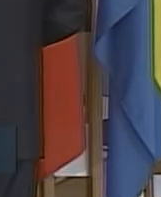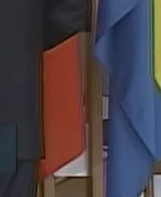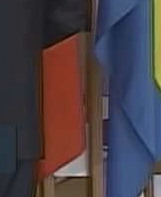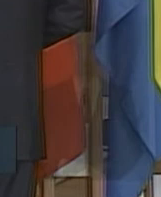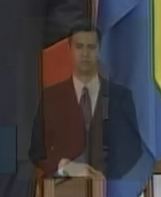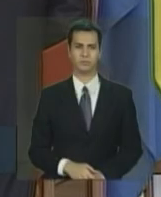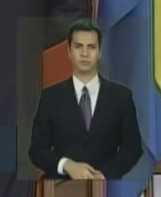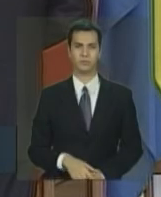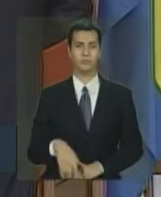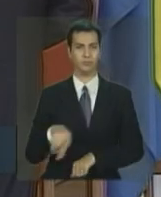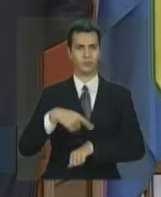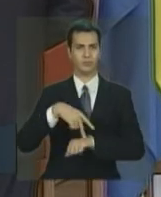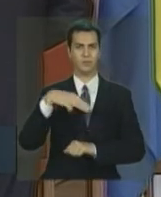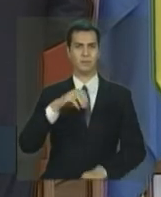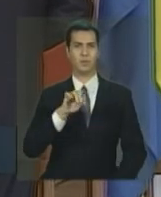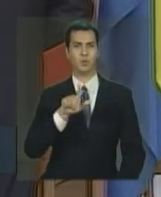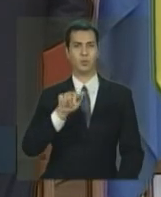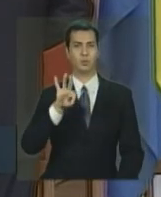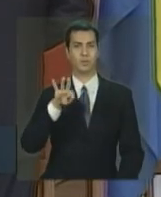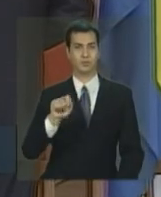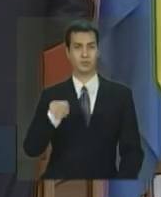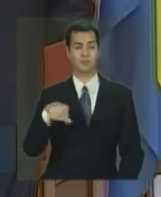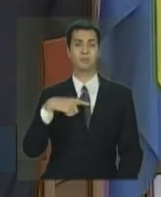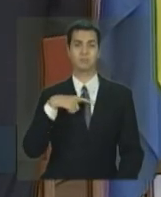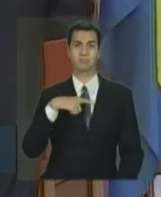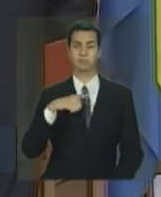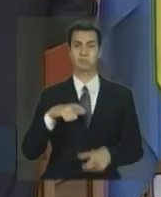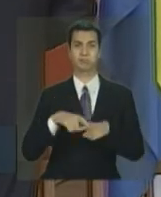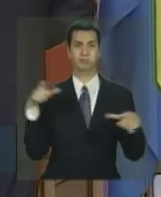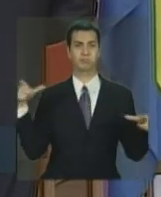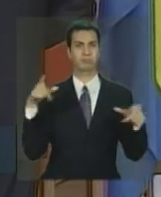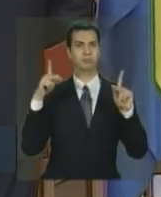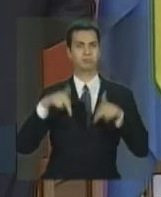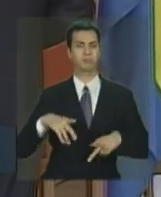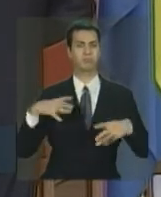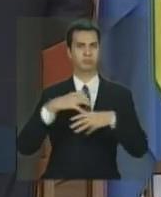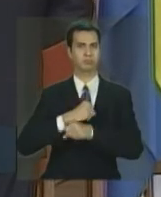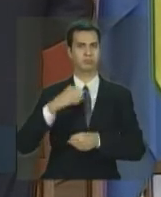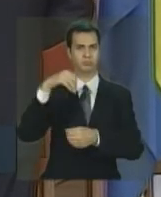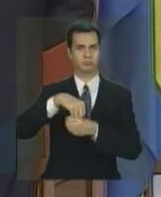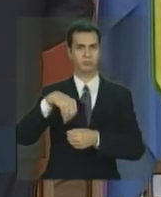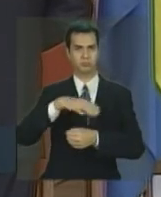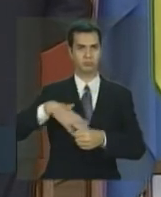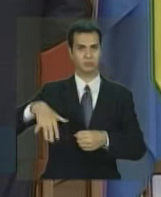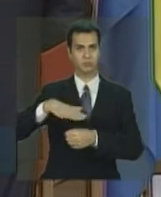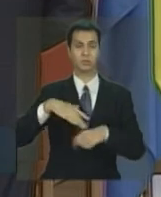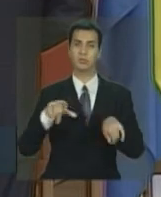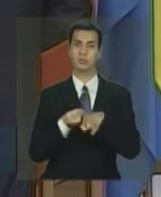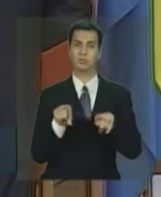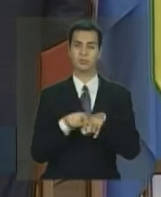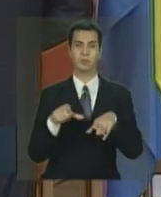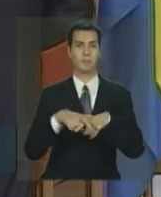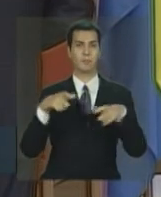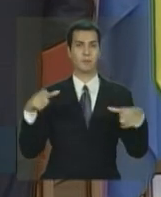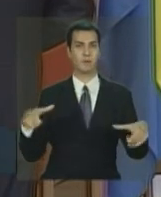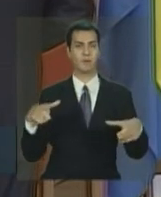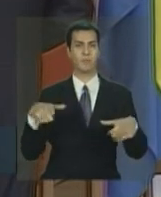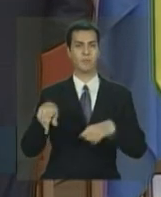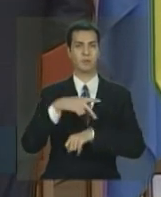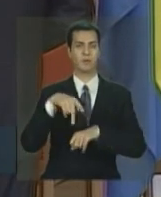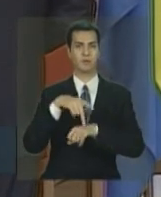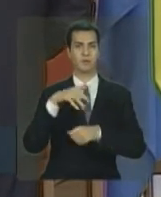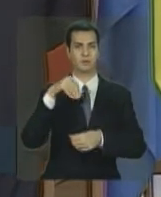Malta é um dos países com maior densidade populacional do mundo e o maior dentre os países da União